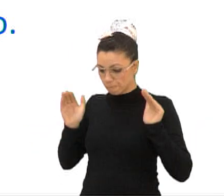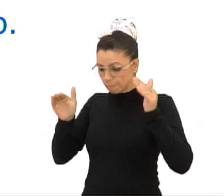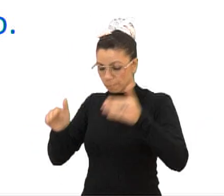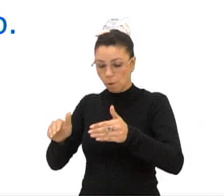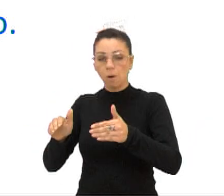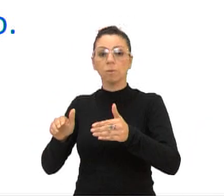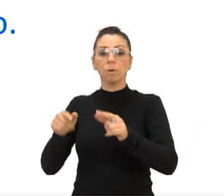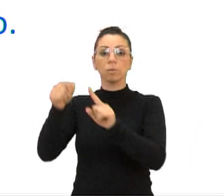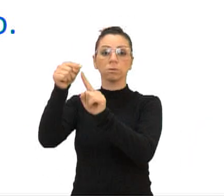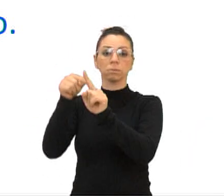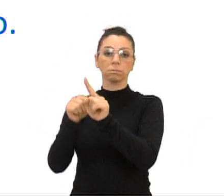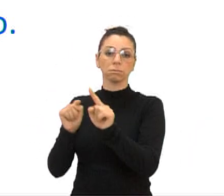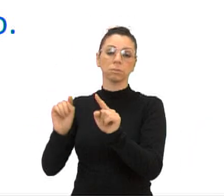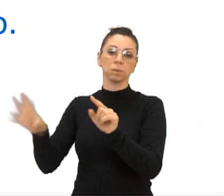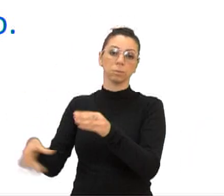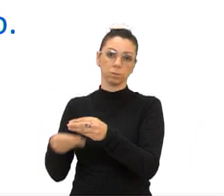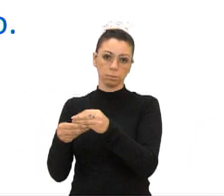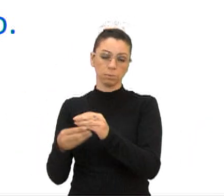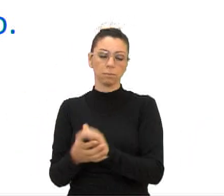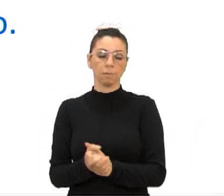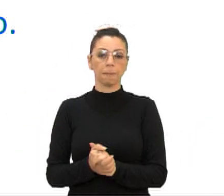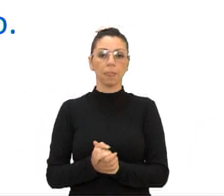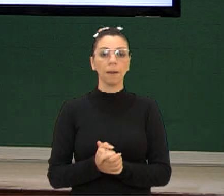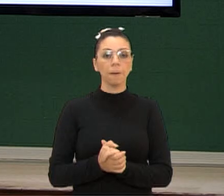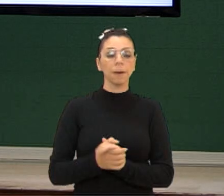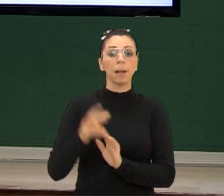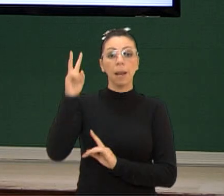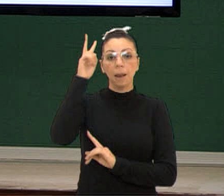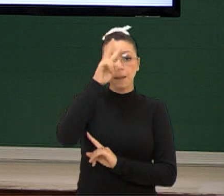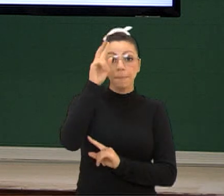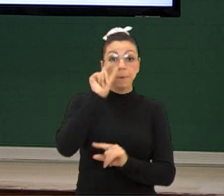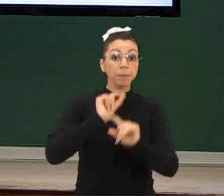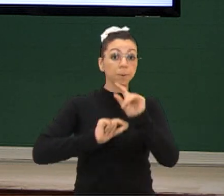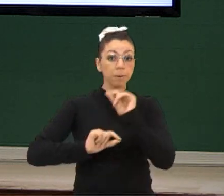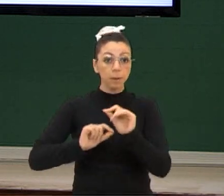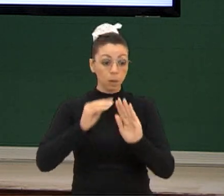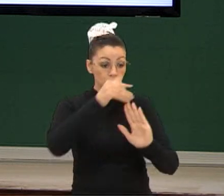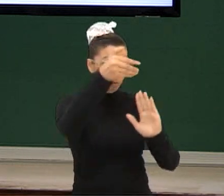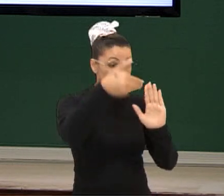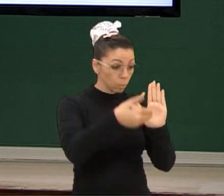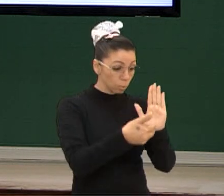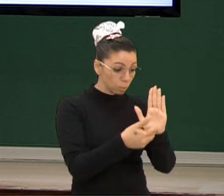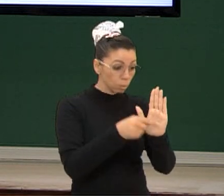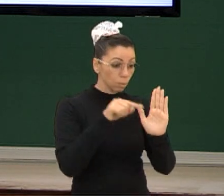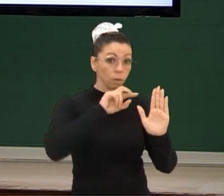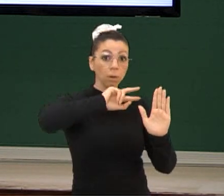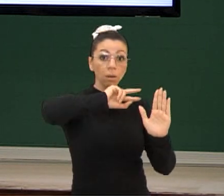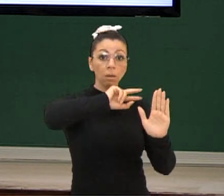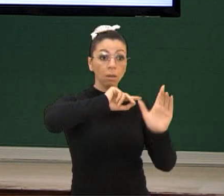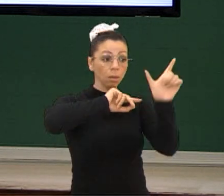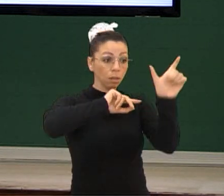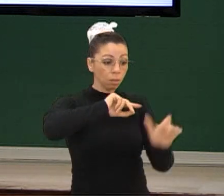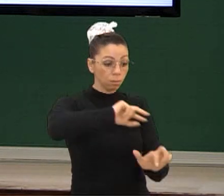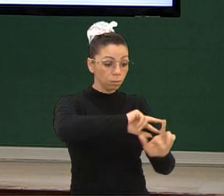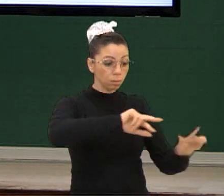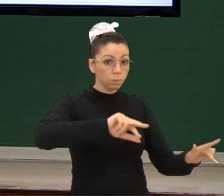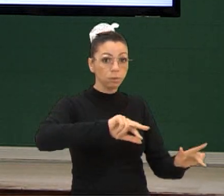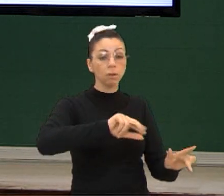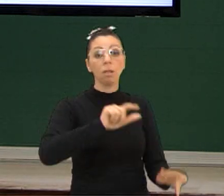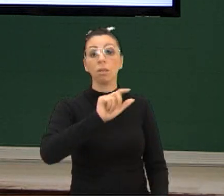de predicado. Lembrando, tudo aquilo que não for sujeito vai ser predicado. Não esqueçam essa